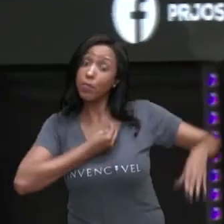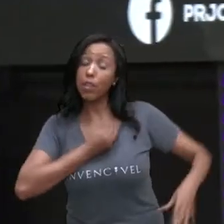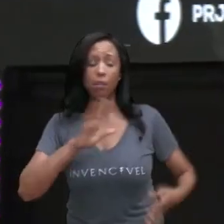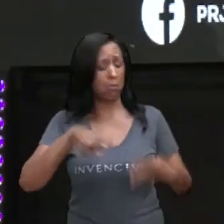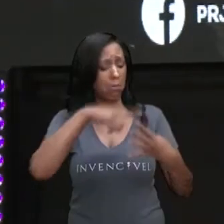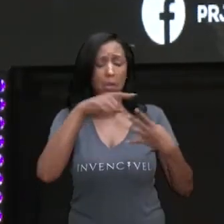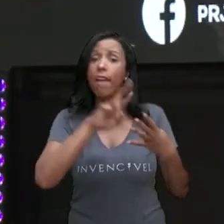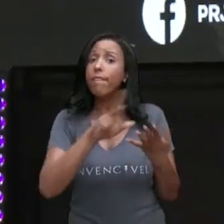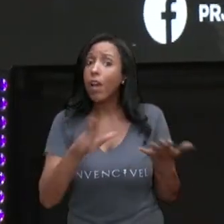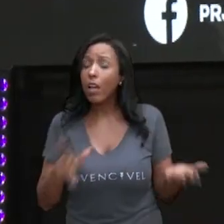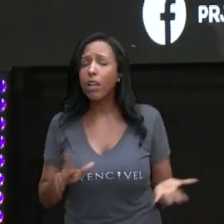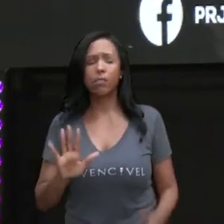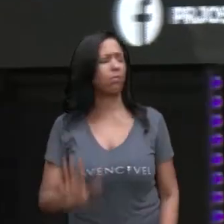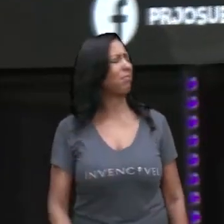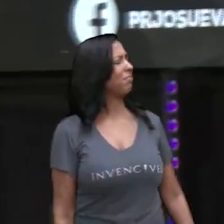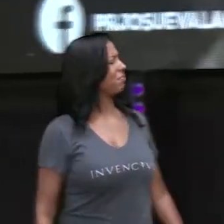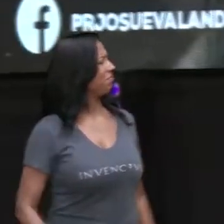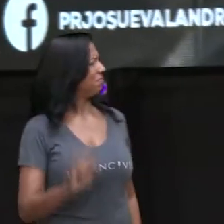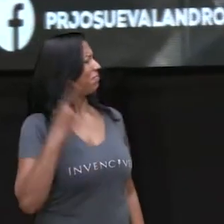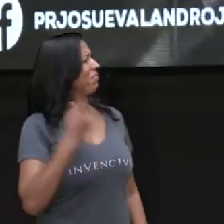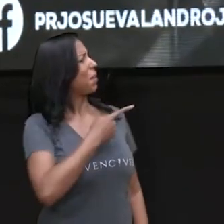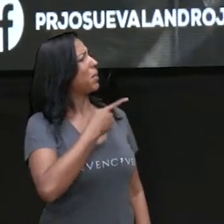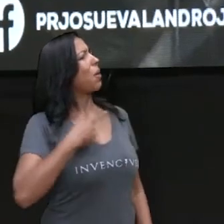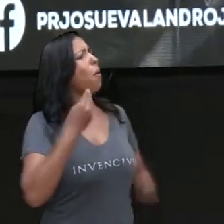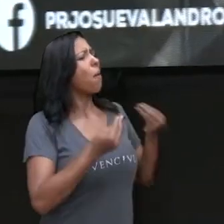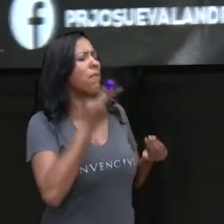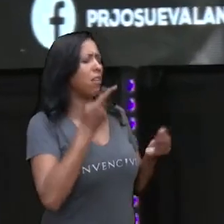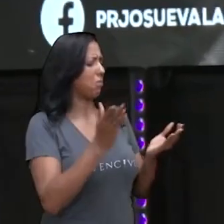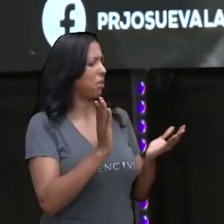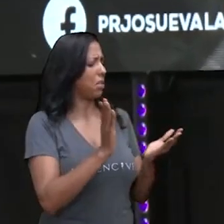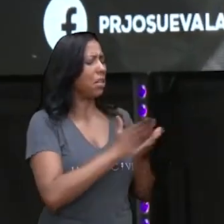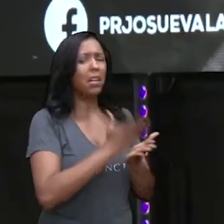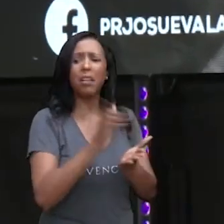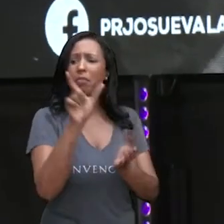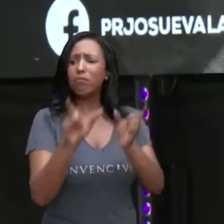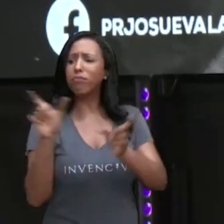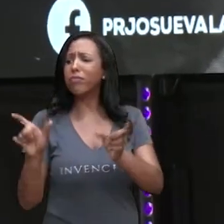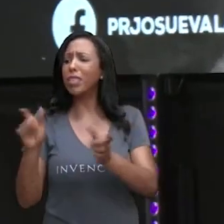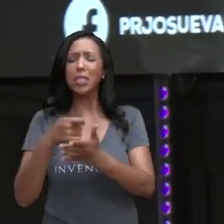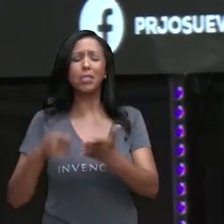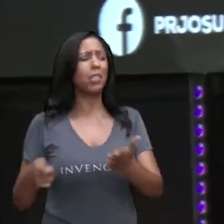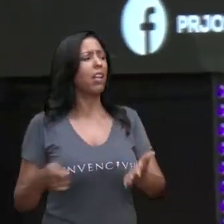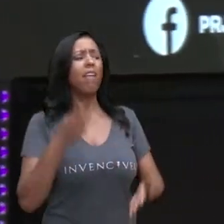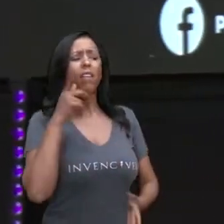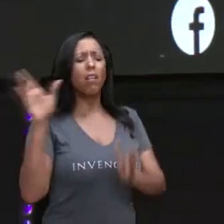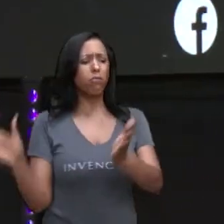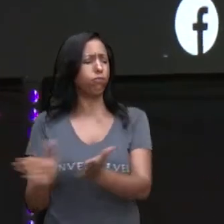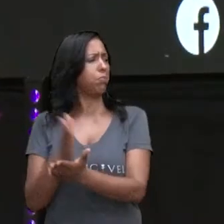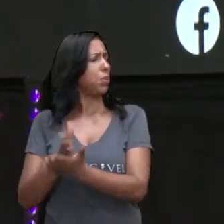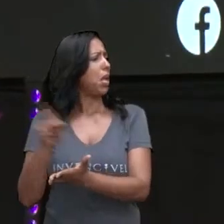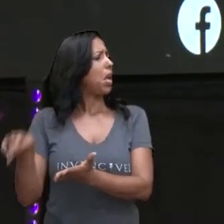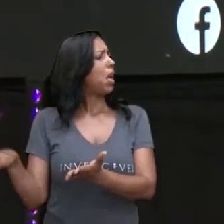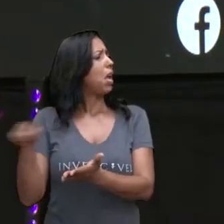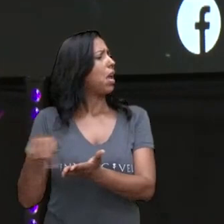pode dizer que é a palavra de Deus? Deixa eu te falar uma coisa, quando você constrói uma catedral, quando você constrói um prédio